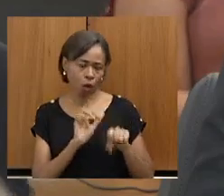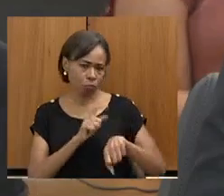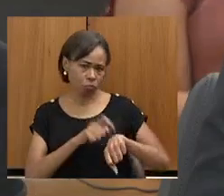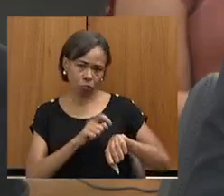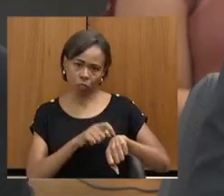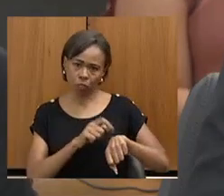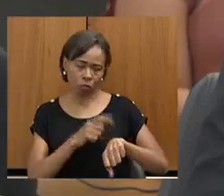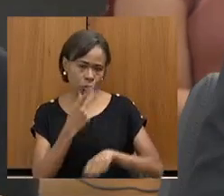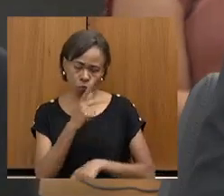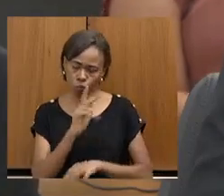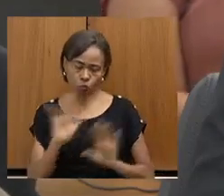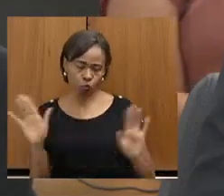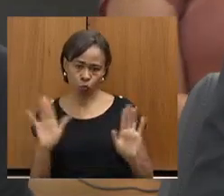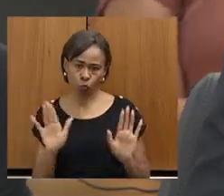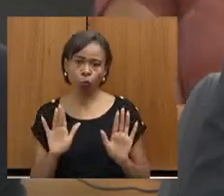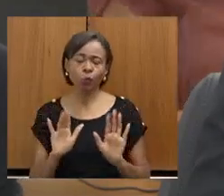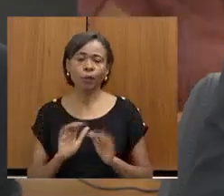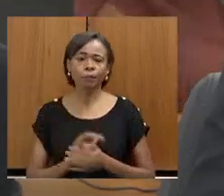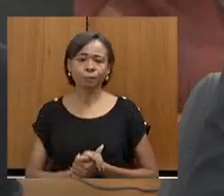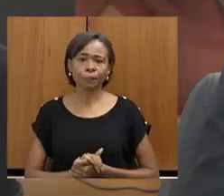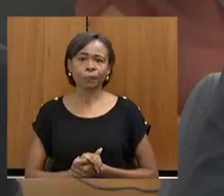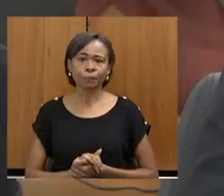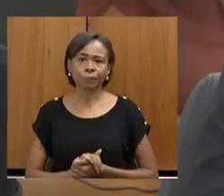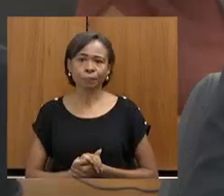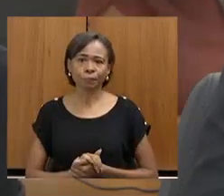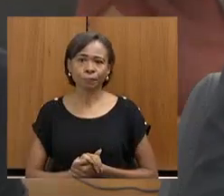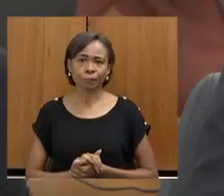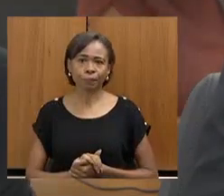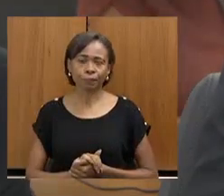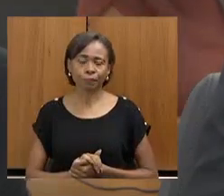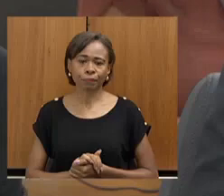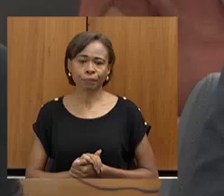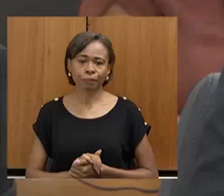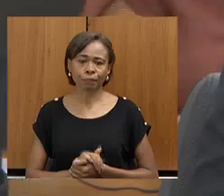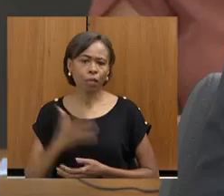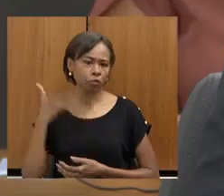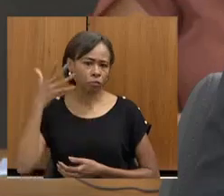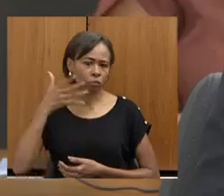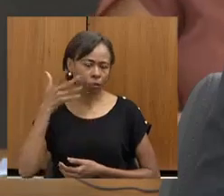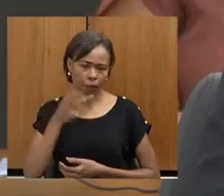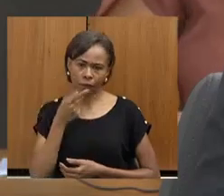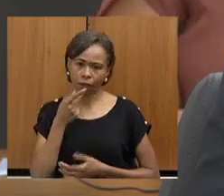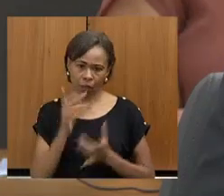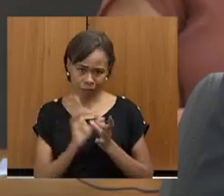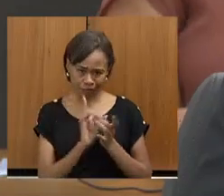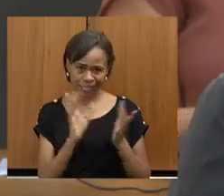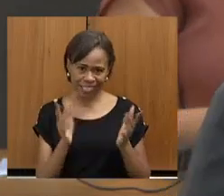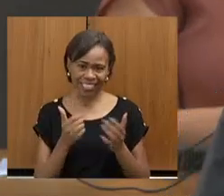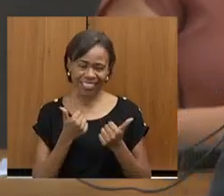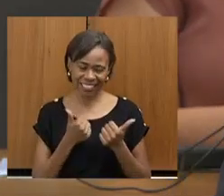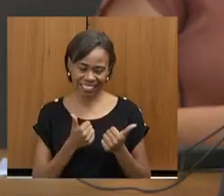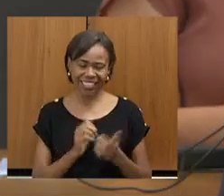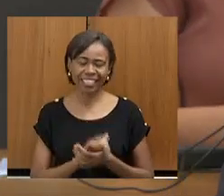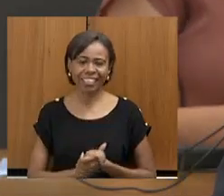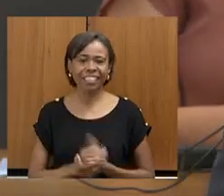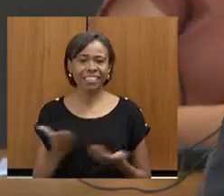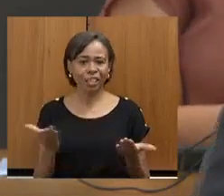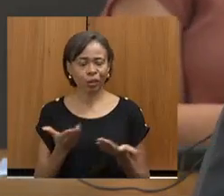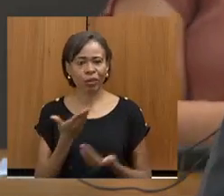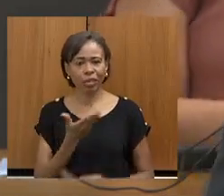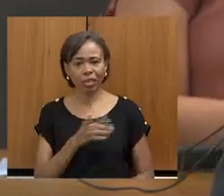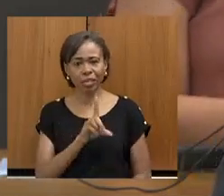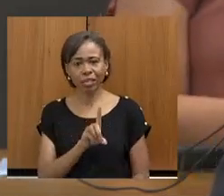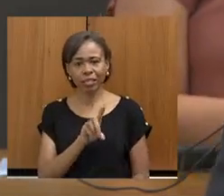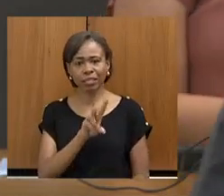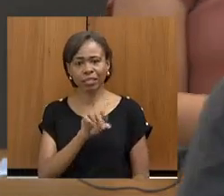ficar aqui aos convidados, mas você pode ter a liberdade de usar o tempo necessário. Então, a fala da